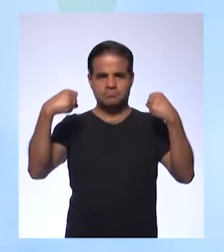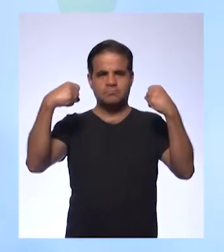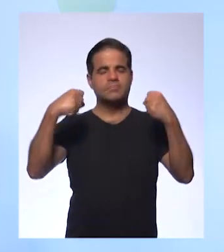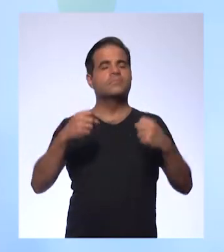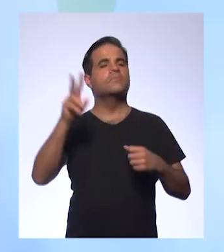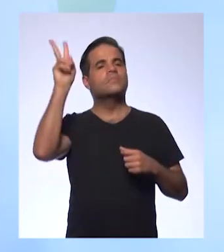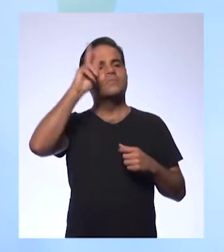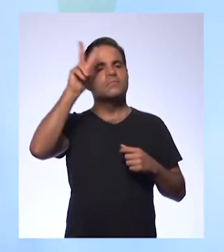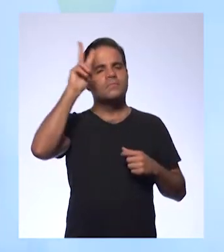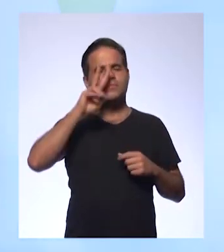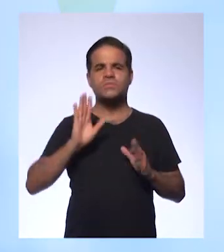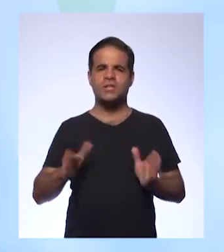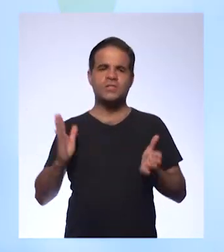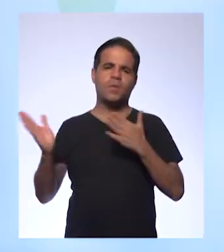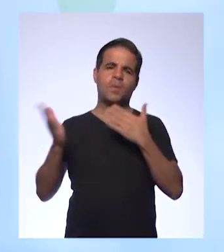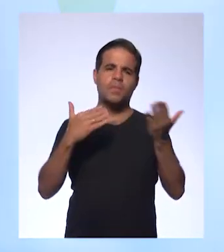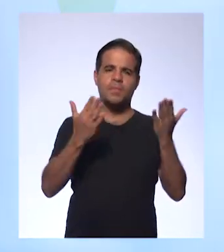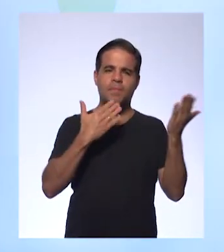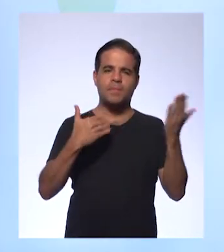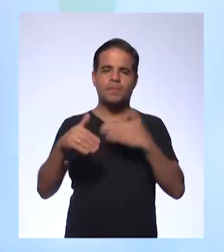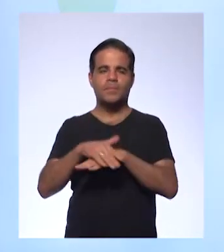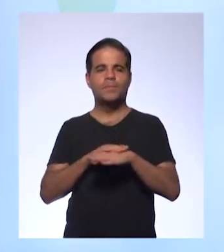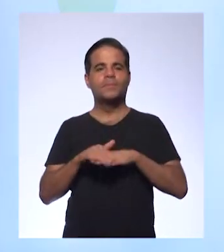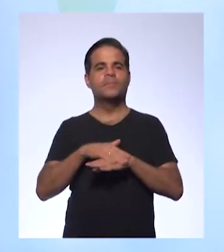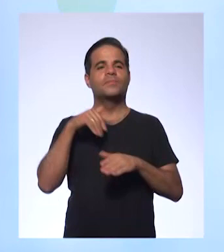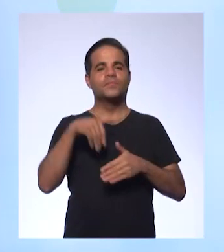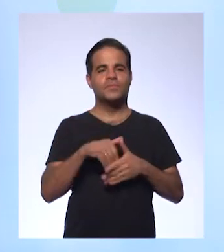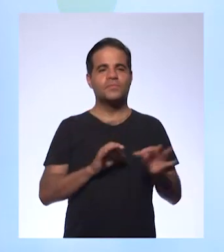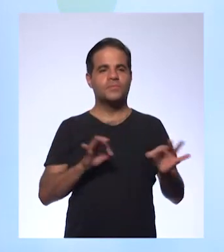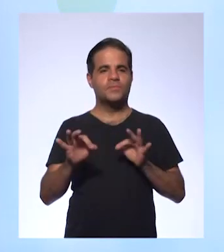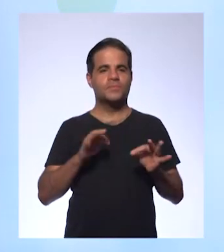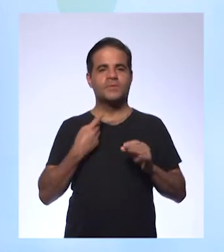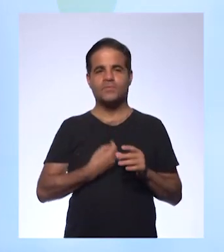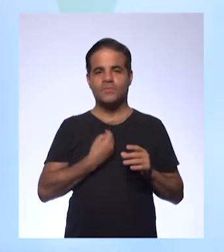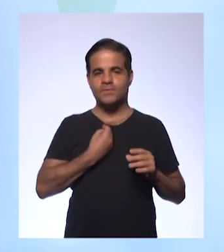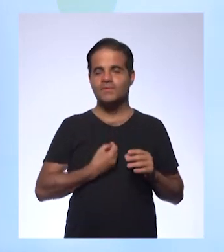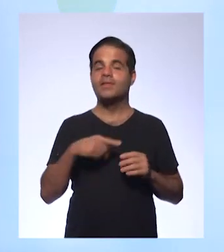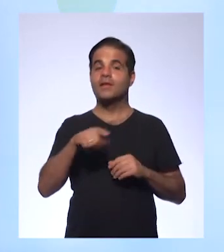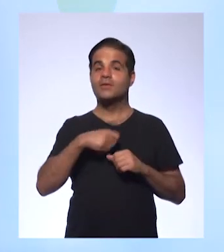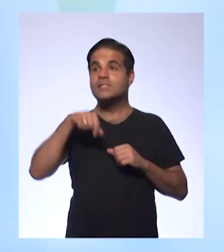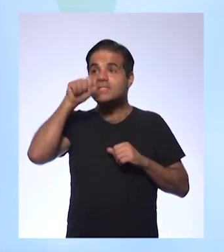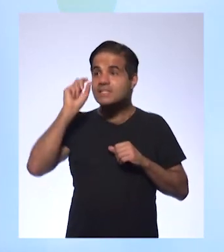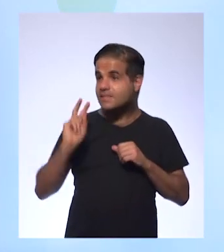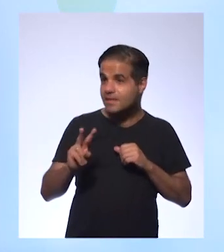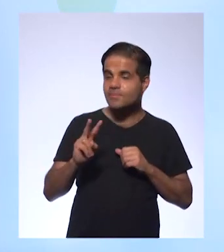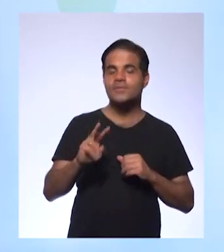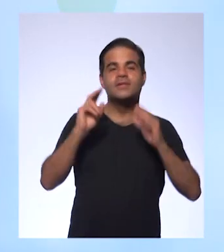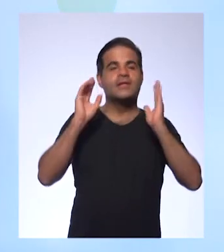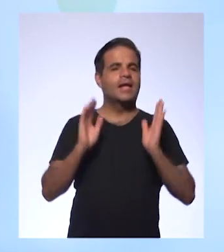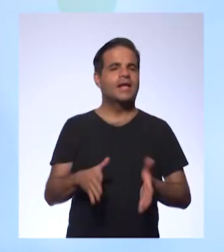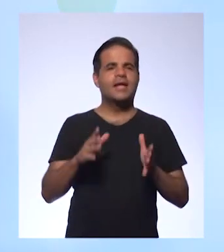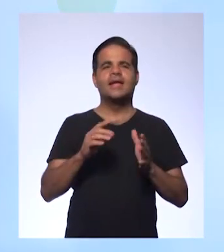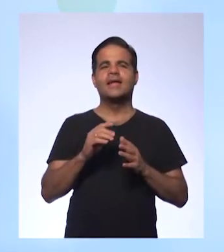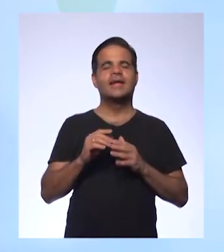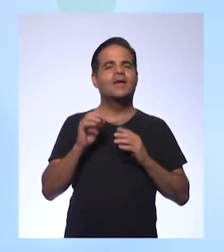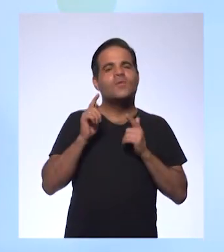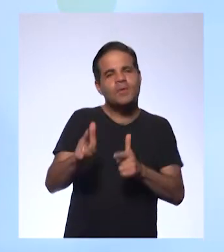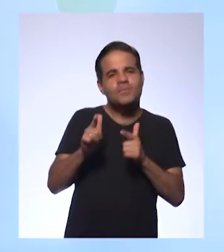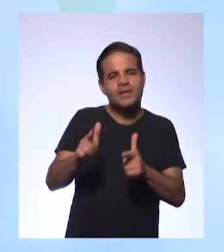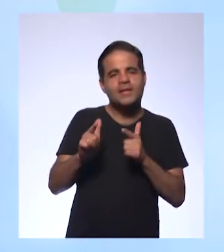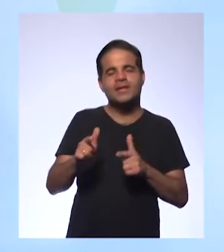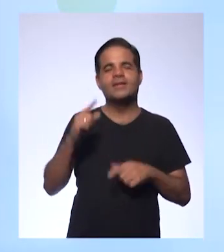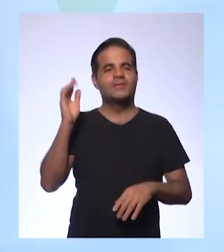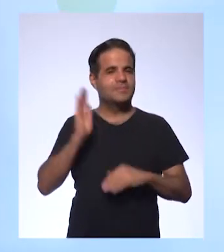E lembra que a gente já conversou que dentro de projeto de vida, os superpoderes nós consideramos que são um apelido para